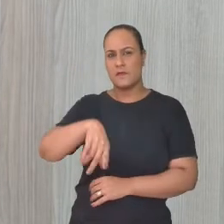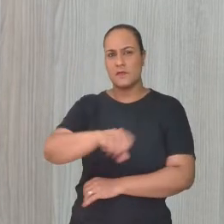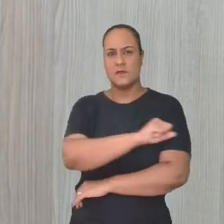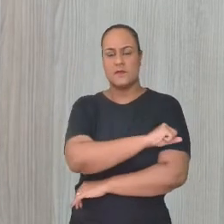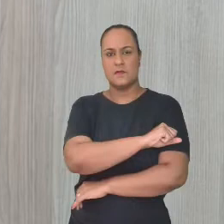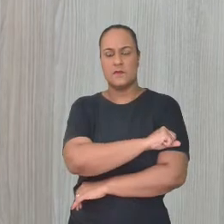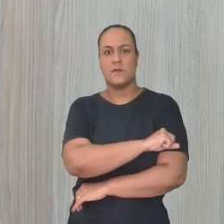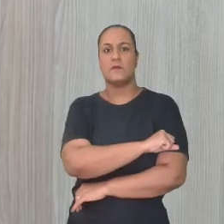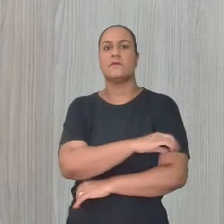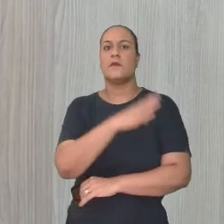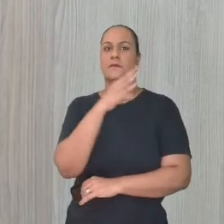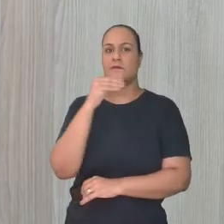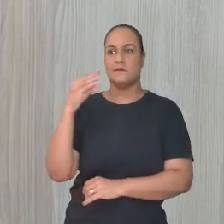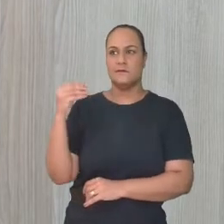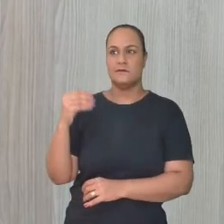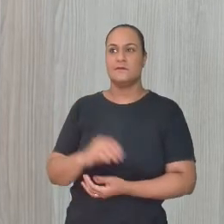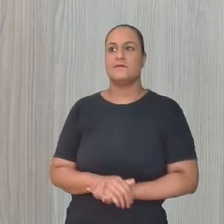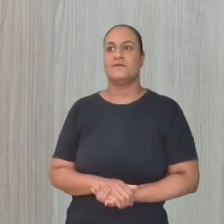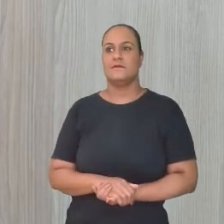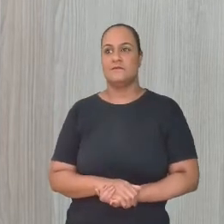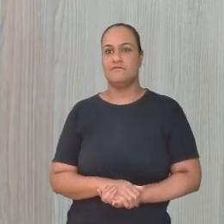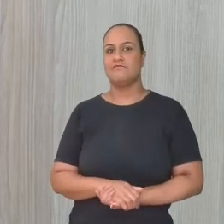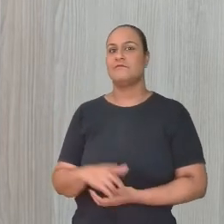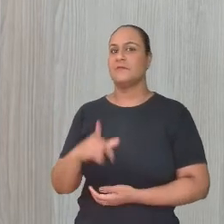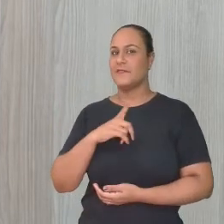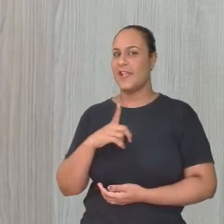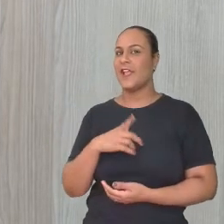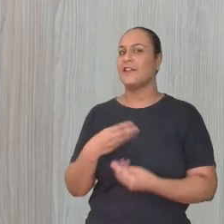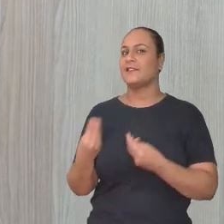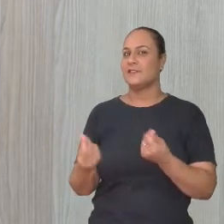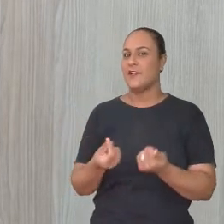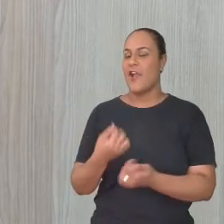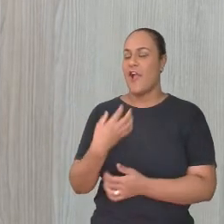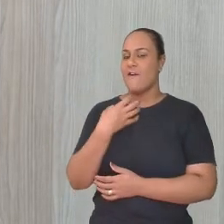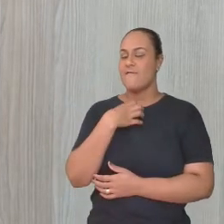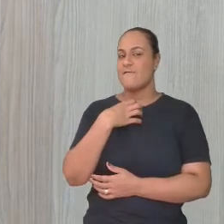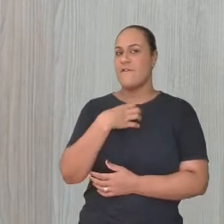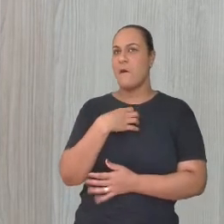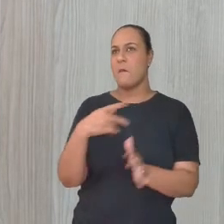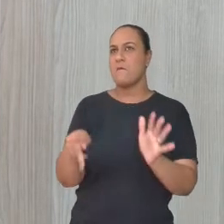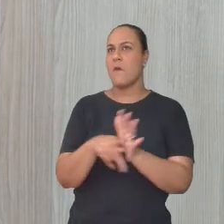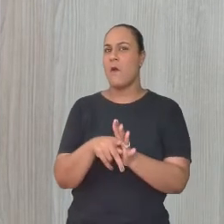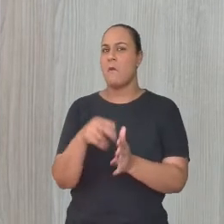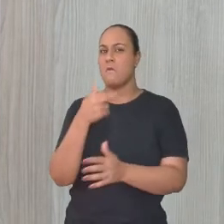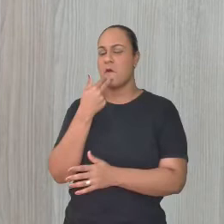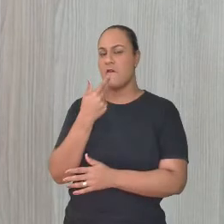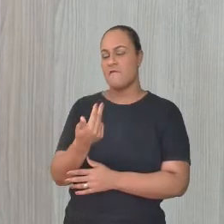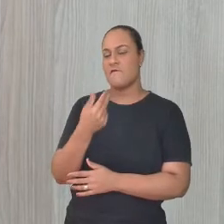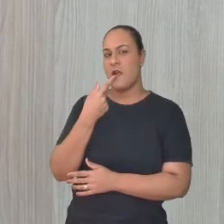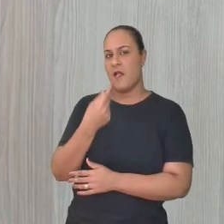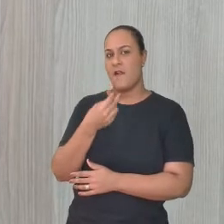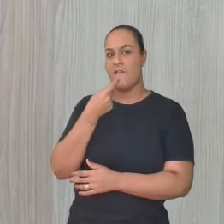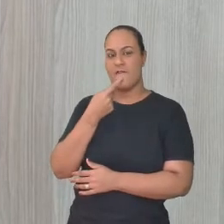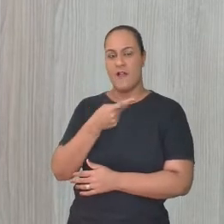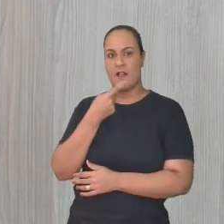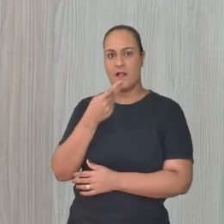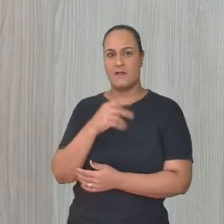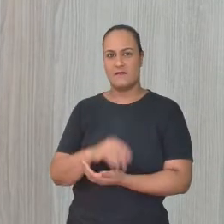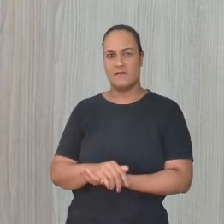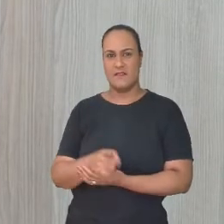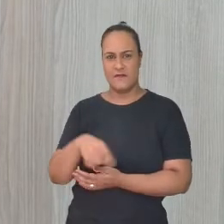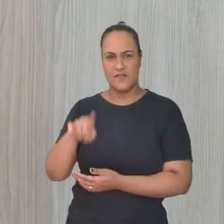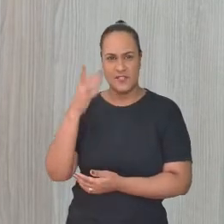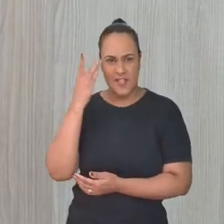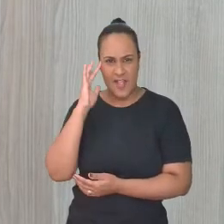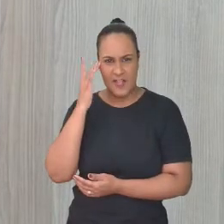né, adolescentes, né, professora, tem as suas gírias, né. Você acha que quando o povo estava aqui lá atrás, tinha essas gírias